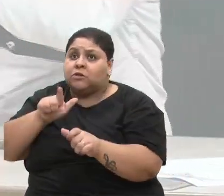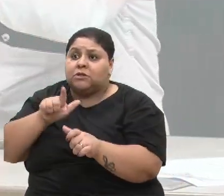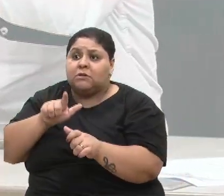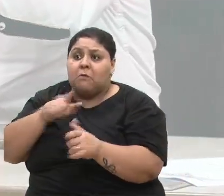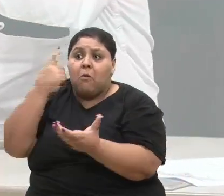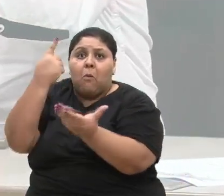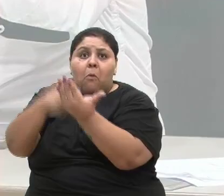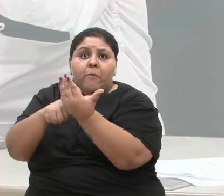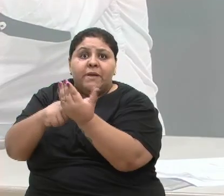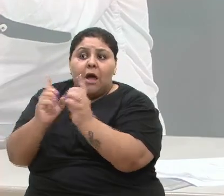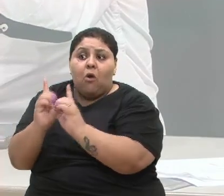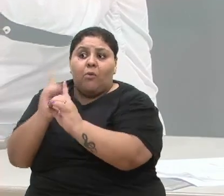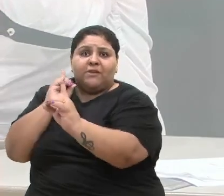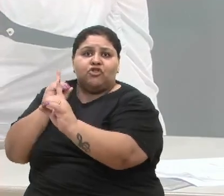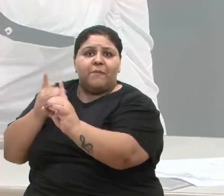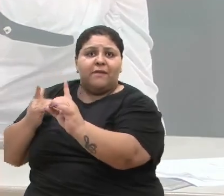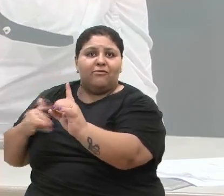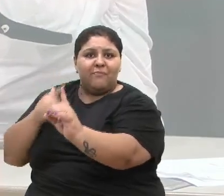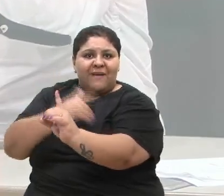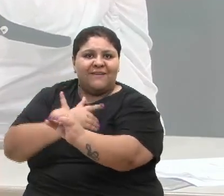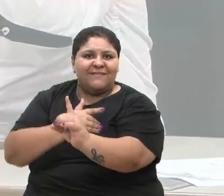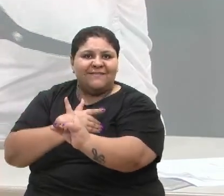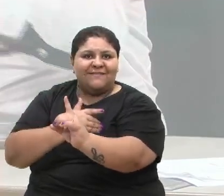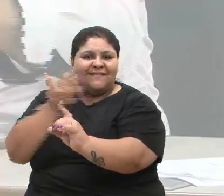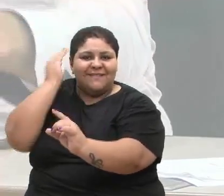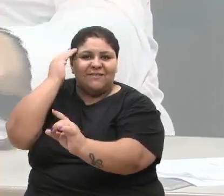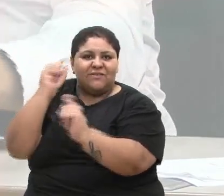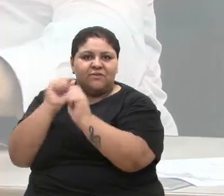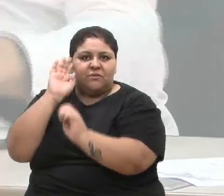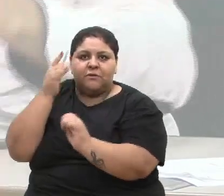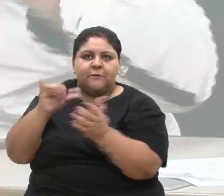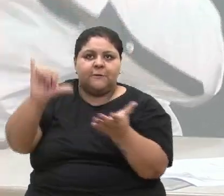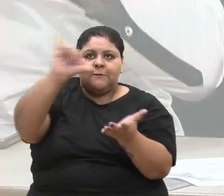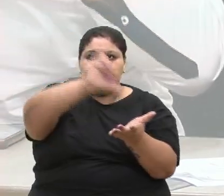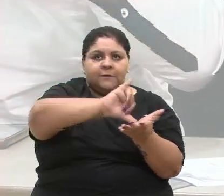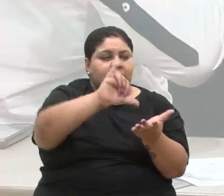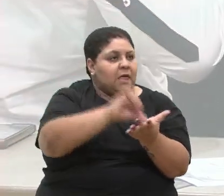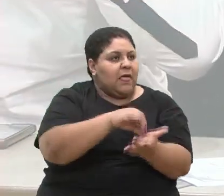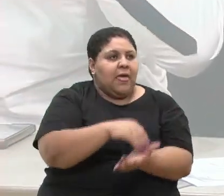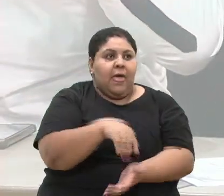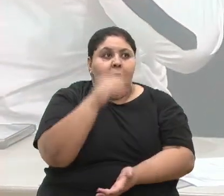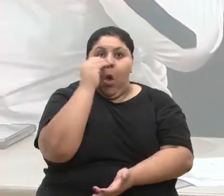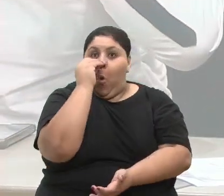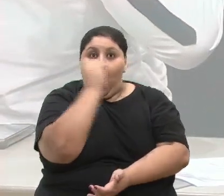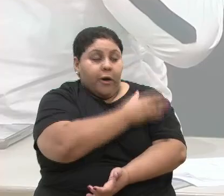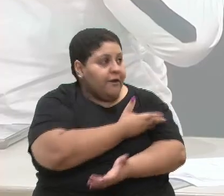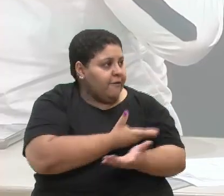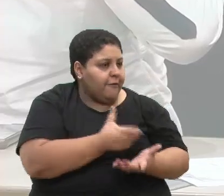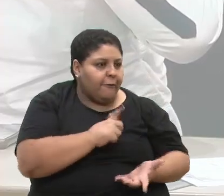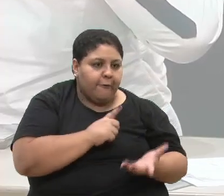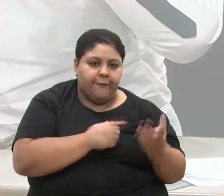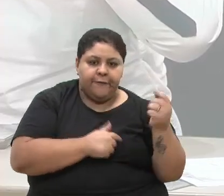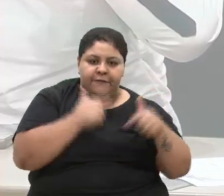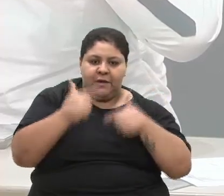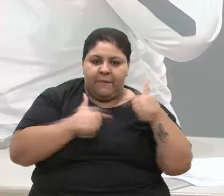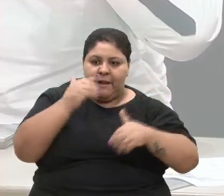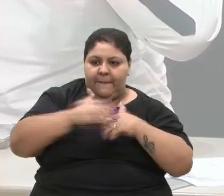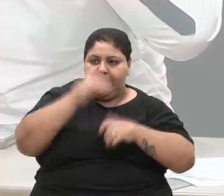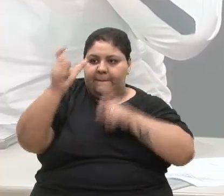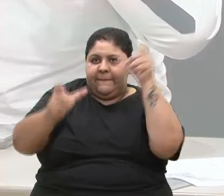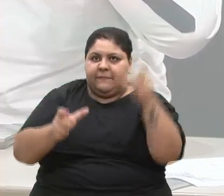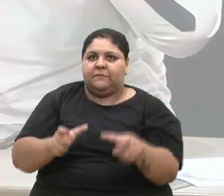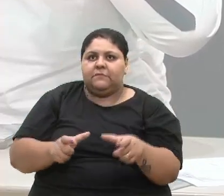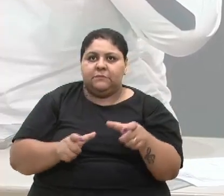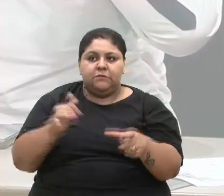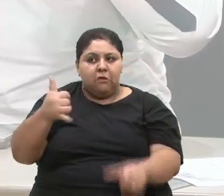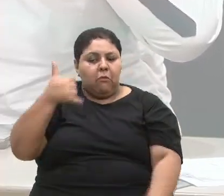consulta, né? Então, assim, eu não sei o que acontece com essa central que não funciona, é péssimo, tá? Não sei se tem que colocar mais gente, se tira o telefone do gancho,